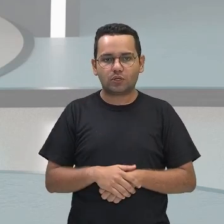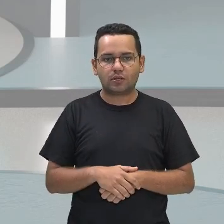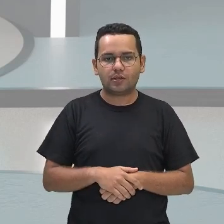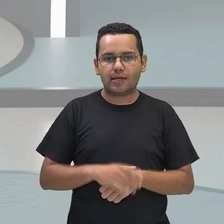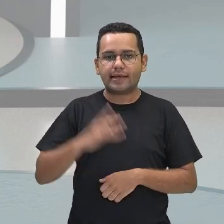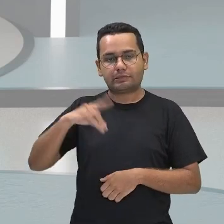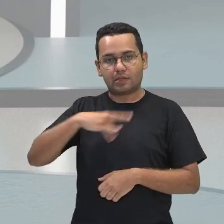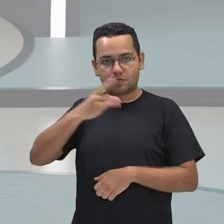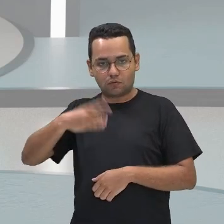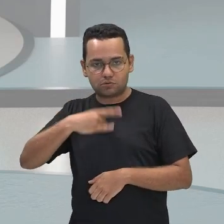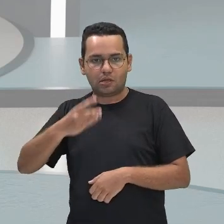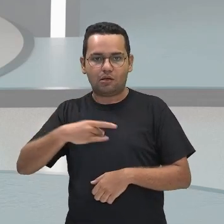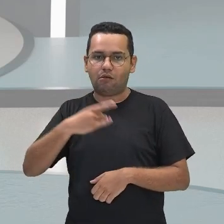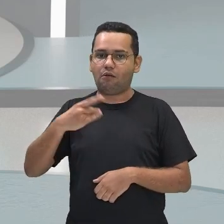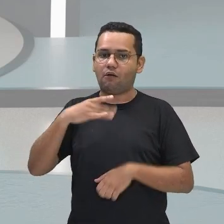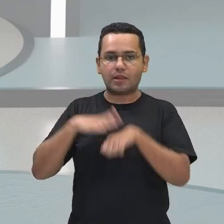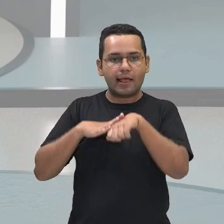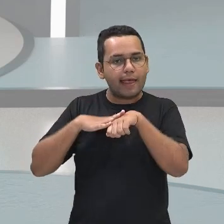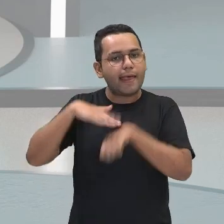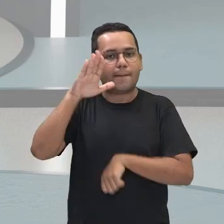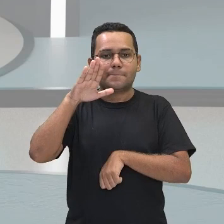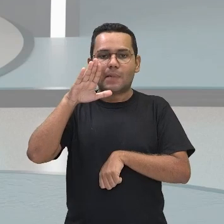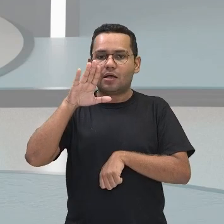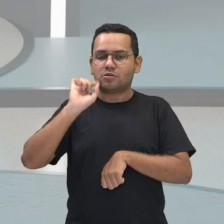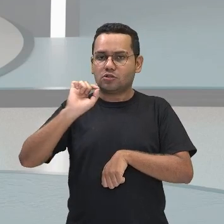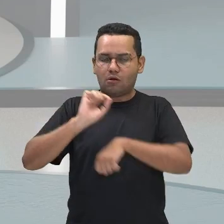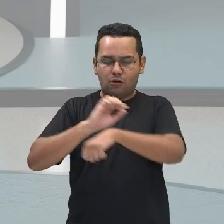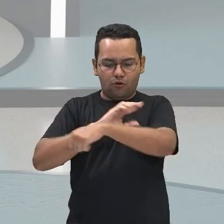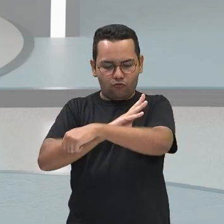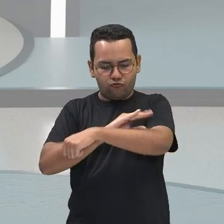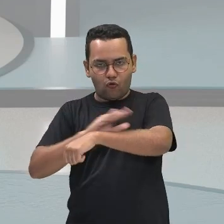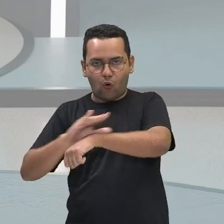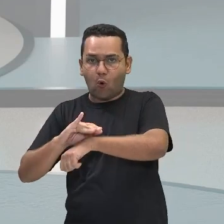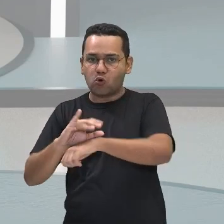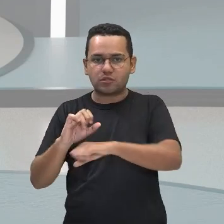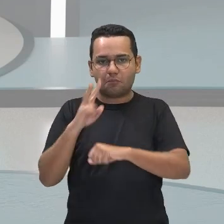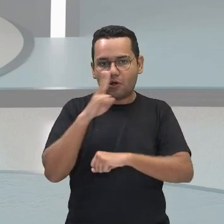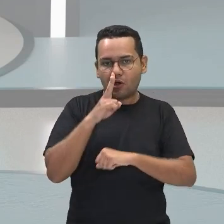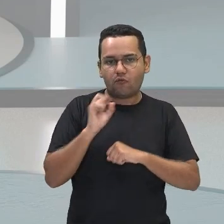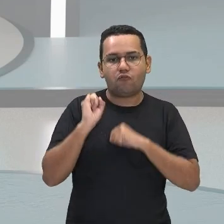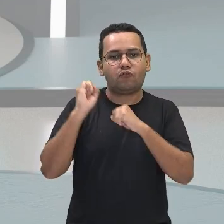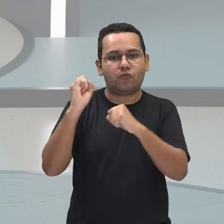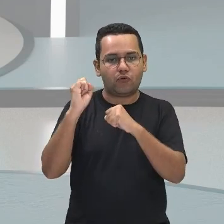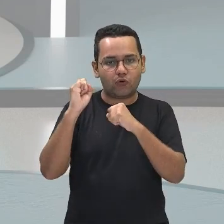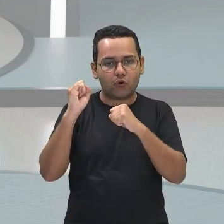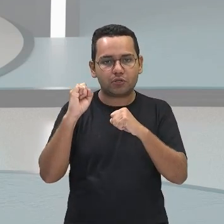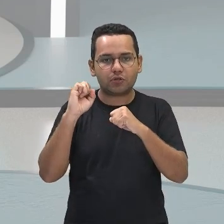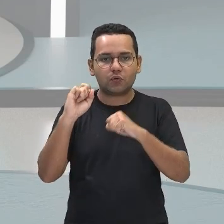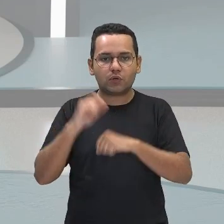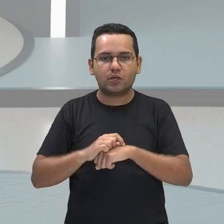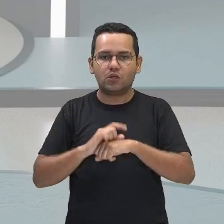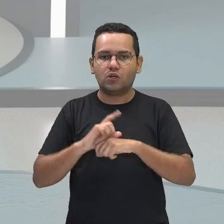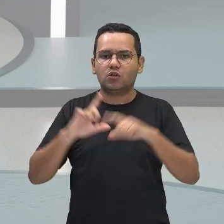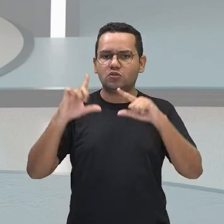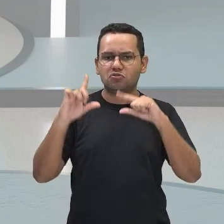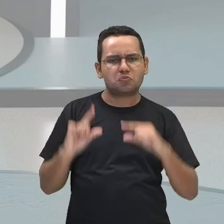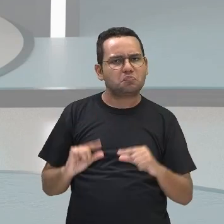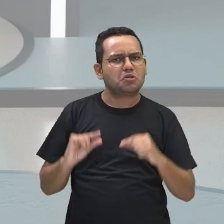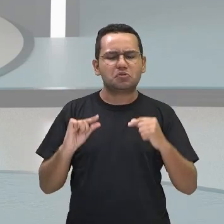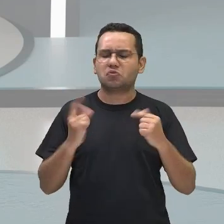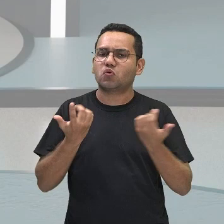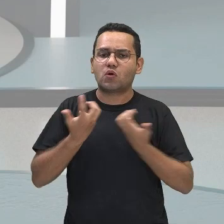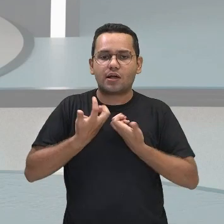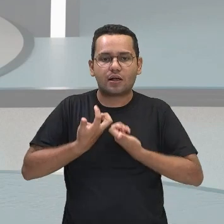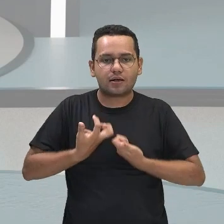força, diminuem a sensação de fadiga e também controlam o peso. Então, os esteroides